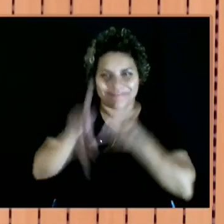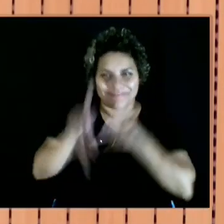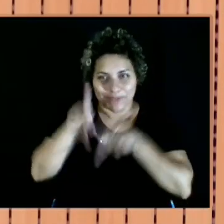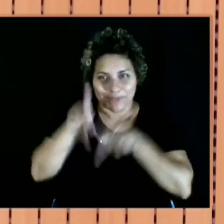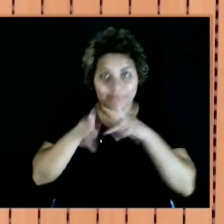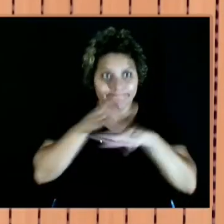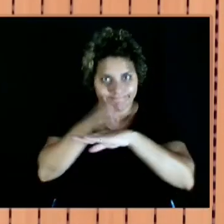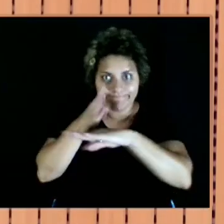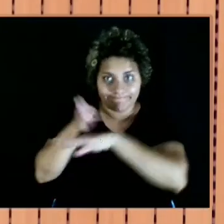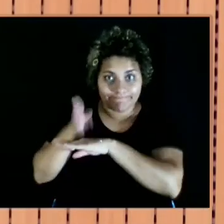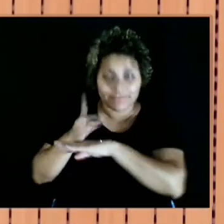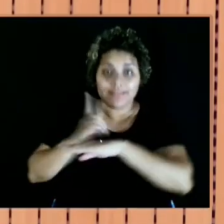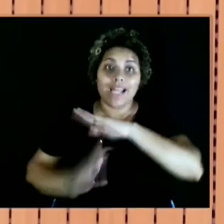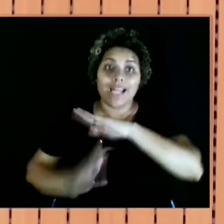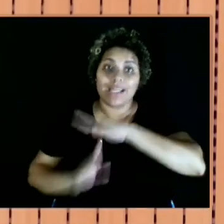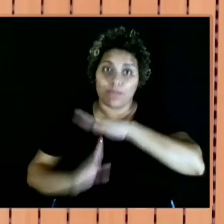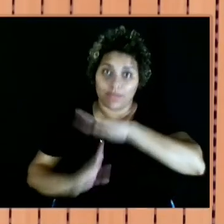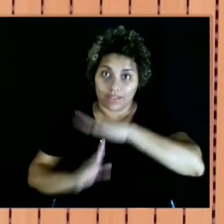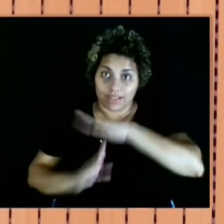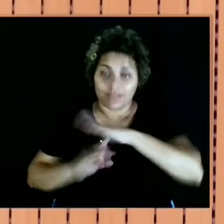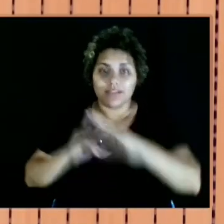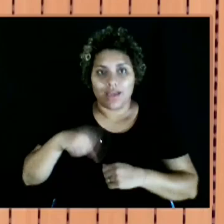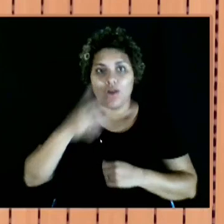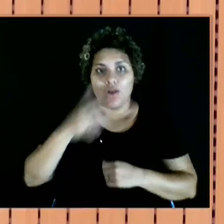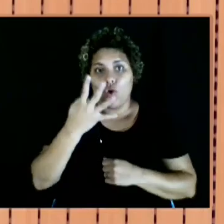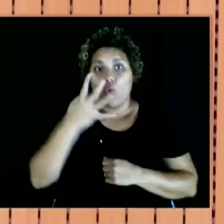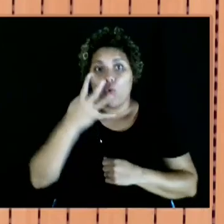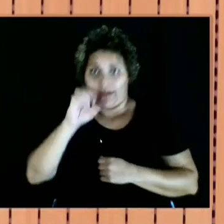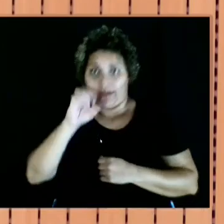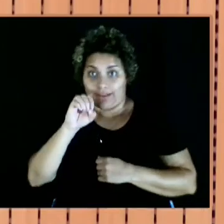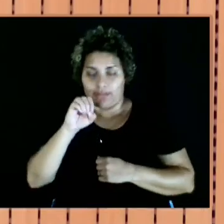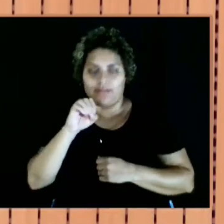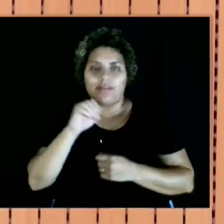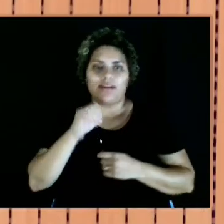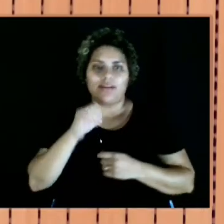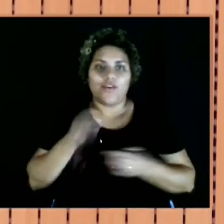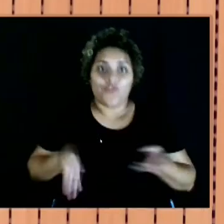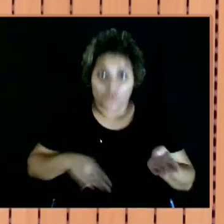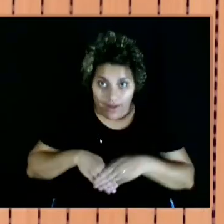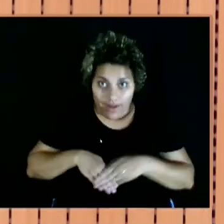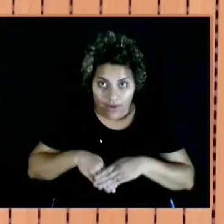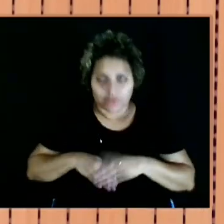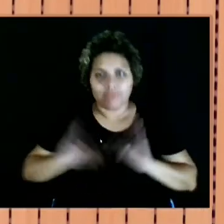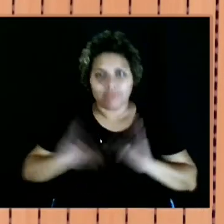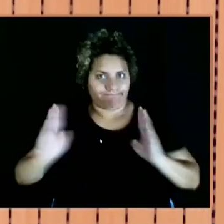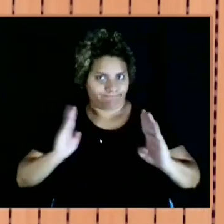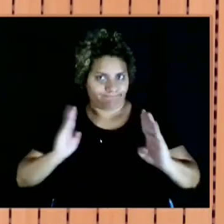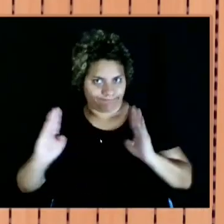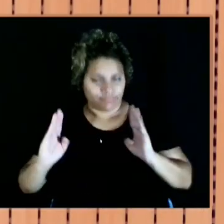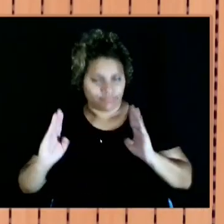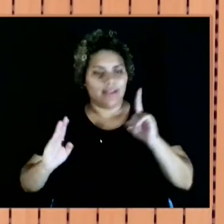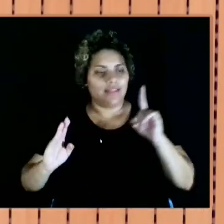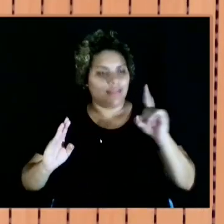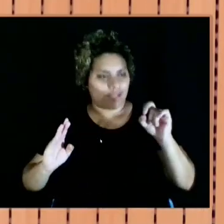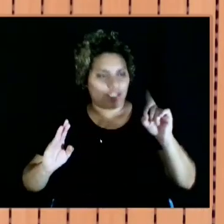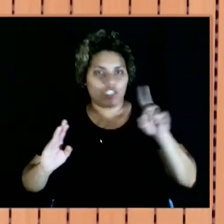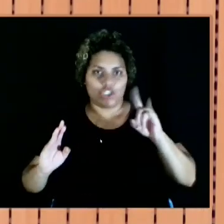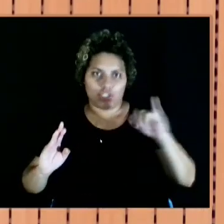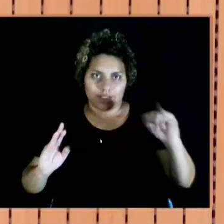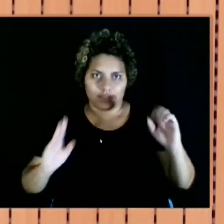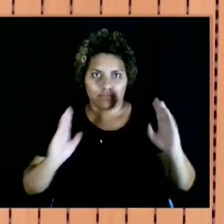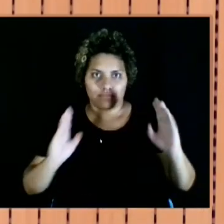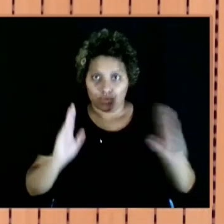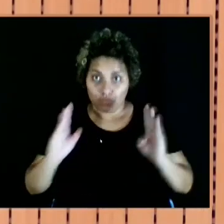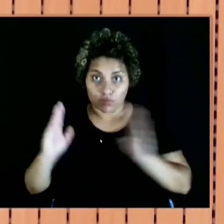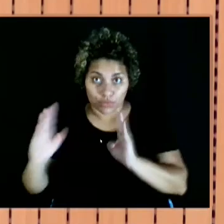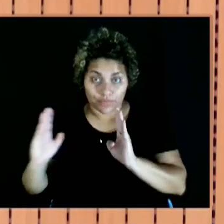de 40 fraldas a cada 10 dias. Veja bem, é 40 a cada 10 dias. O nosso ainda fala 120 fraldas mensais.